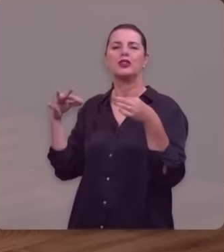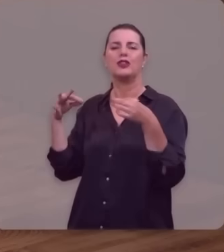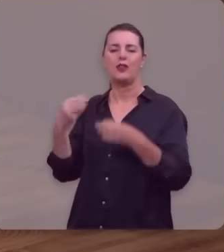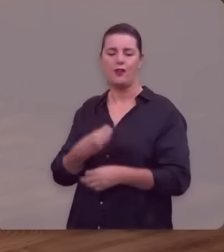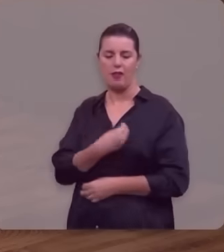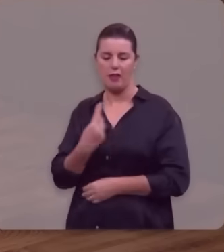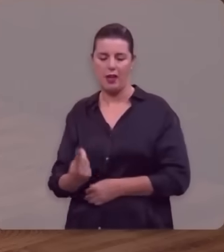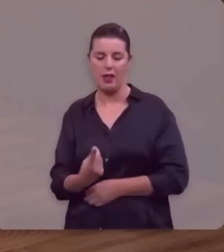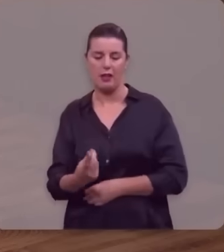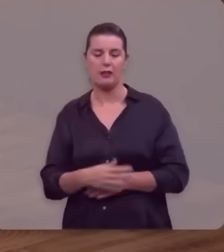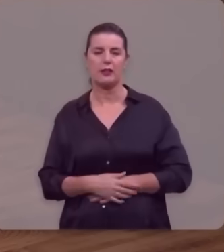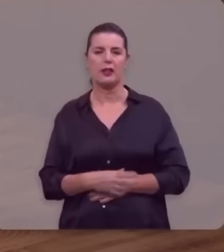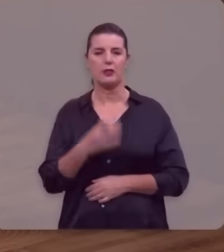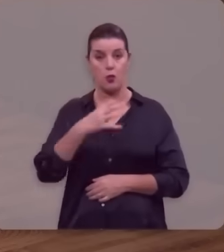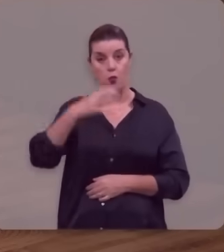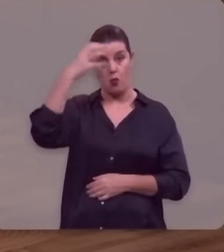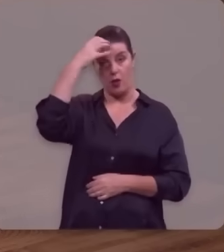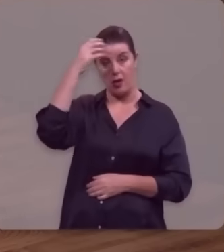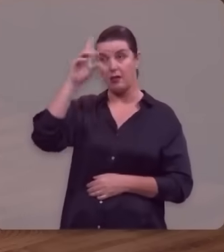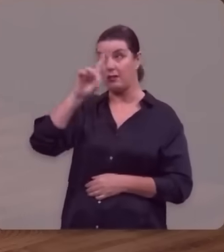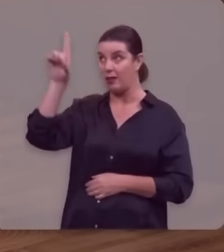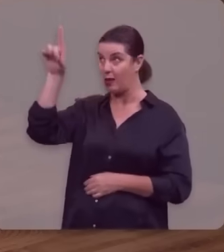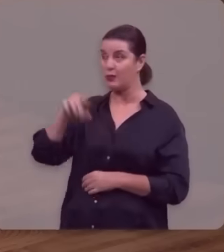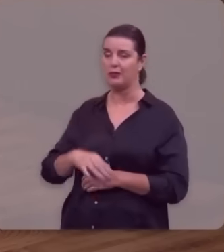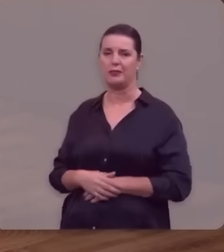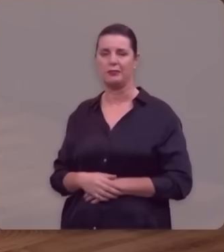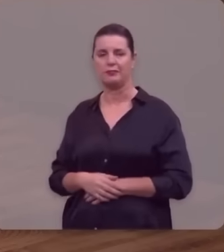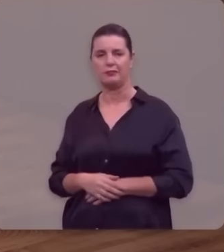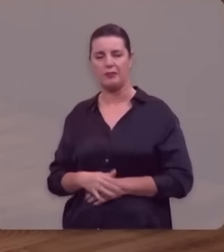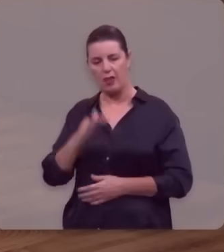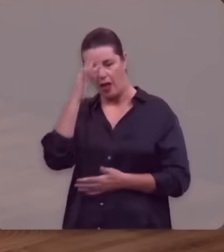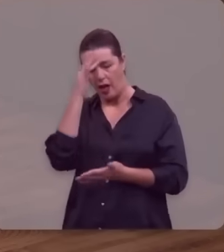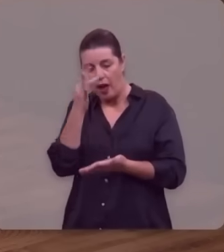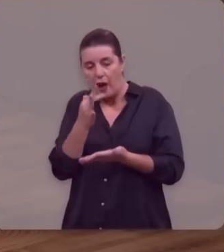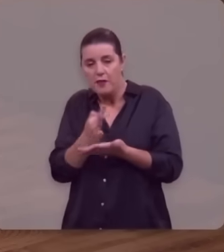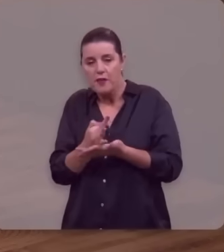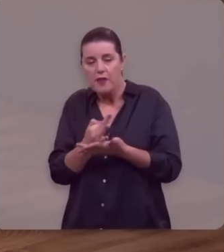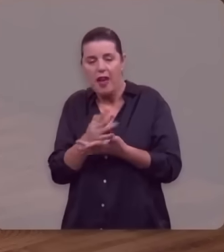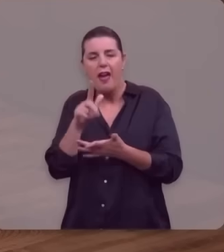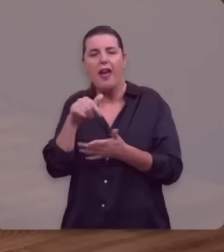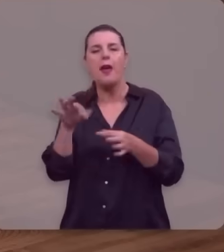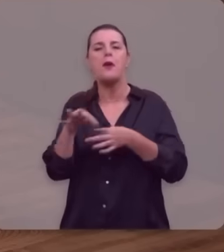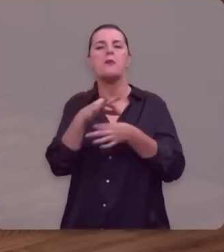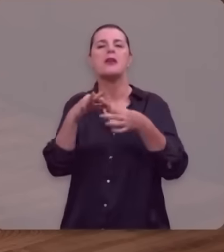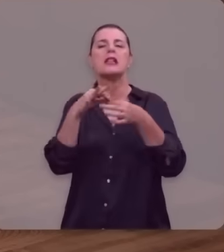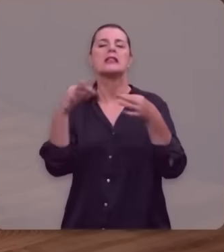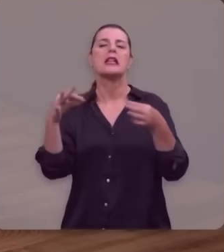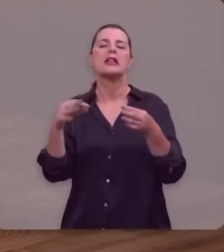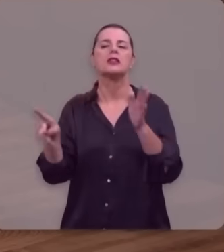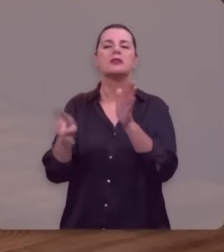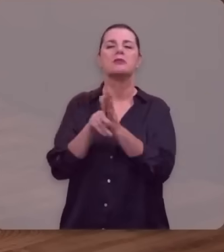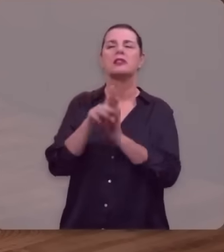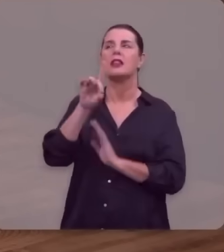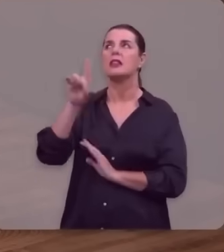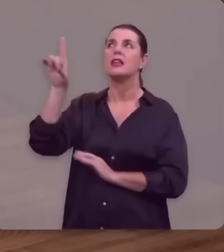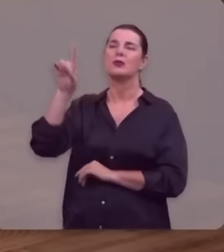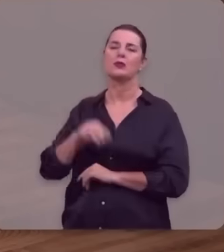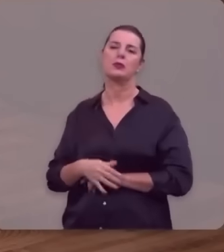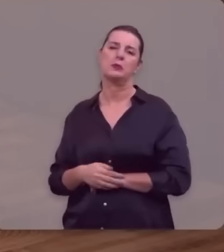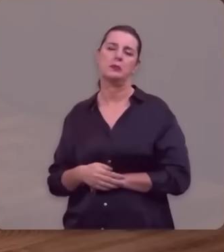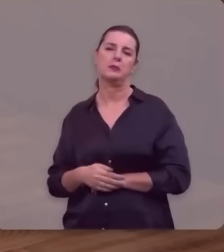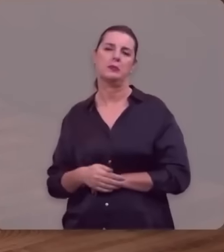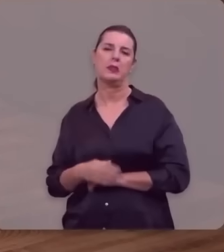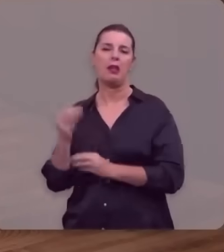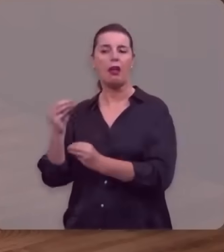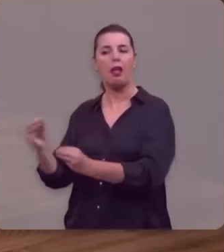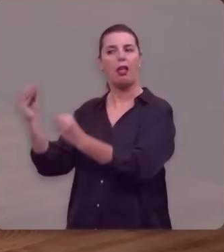eterna o rei é o próprio Deus a fé é esta dádiva do próprio Deus porque